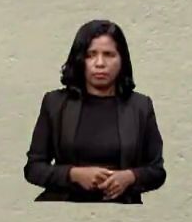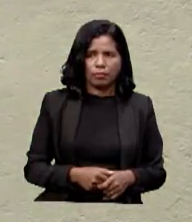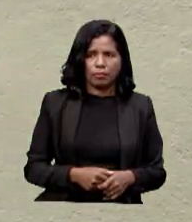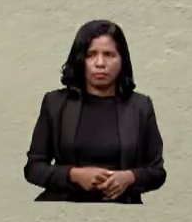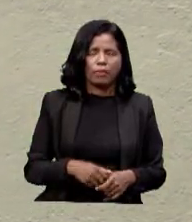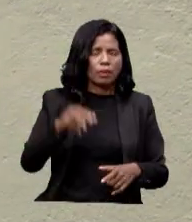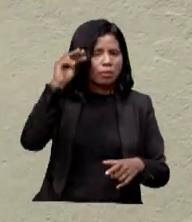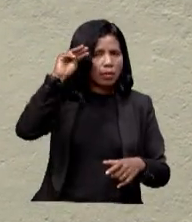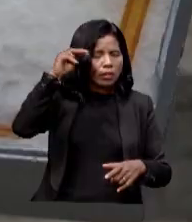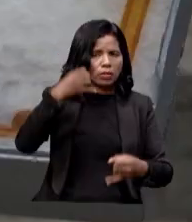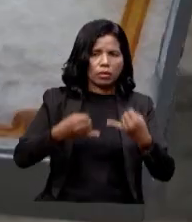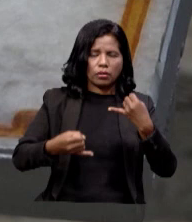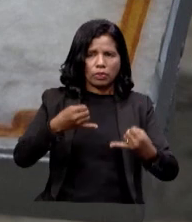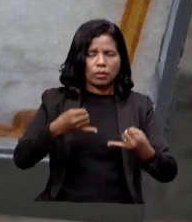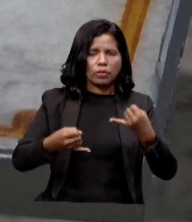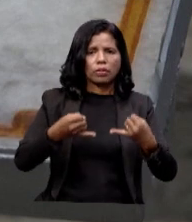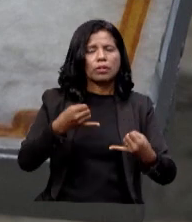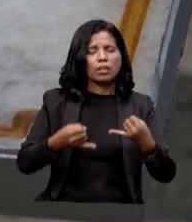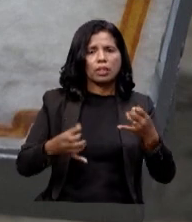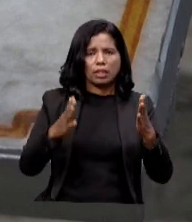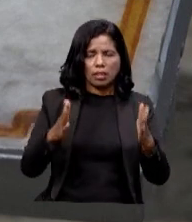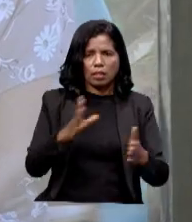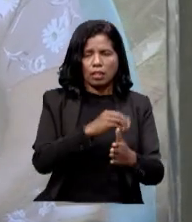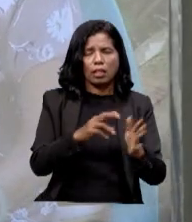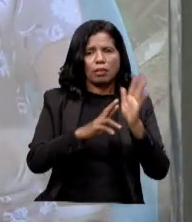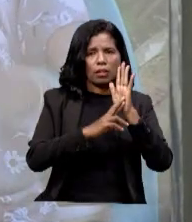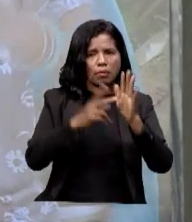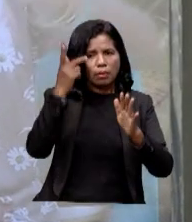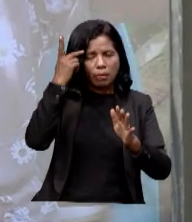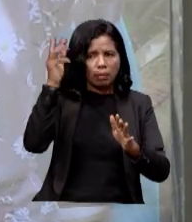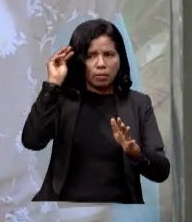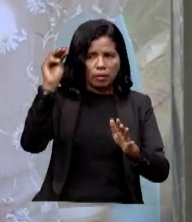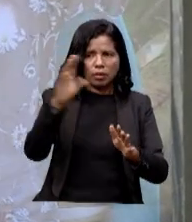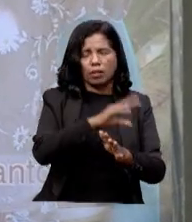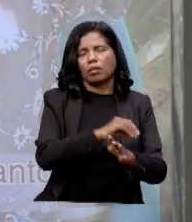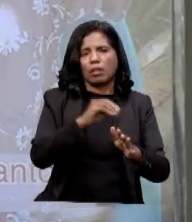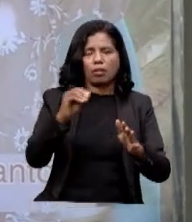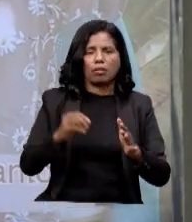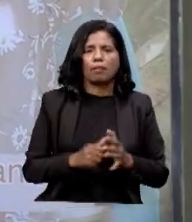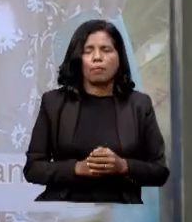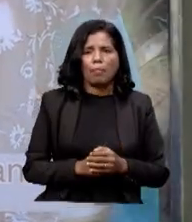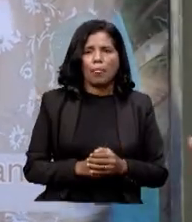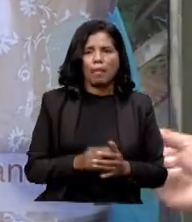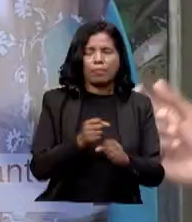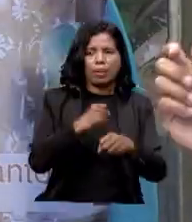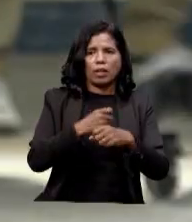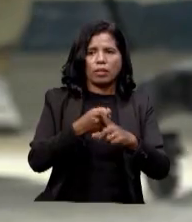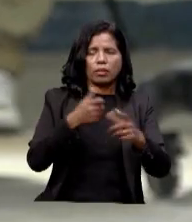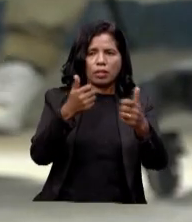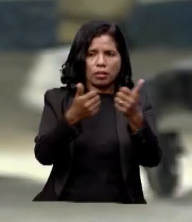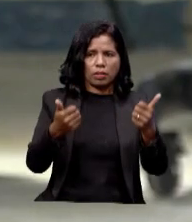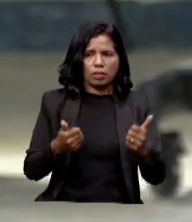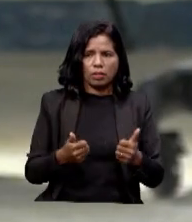Ministro da Justiça, Tiago Sarmento, representa o primeiro-ministro ao lançamento do Jardim Memória Viva, nebe construído a associação